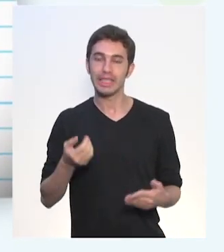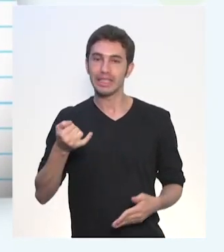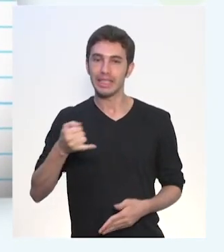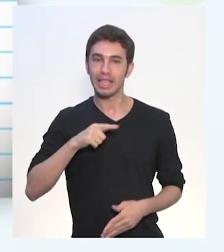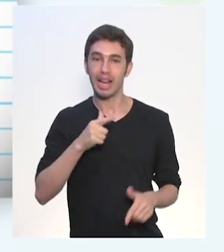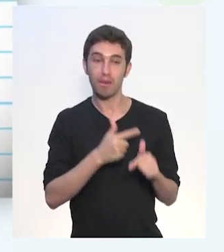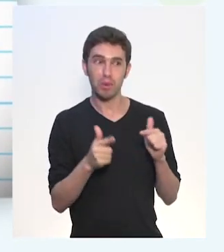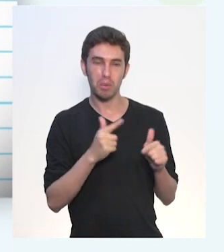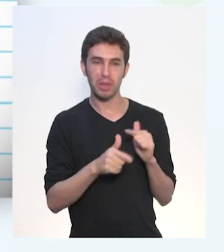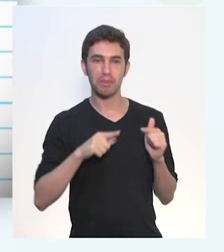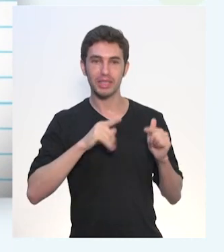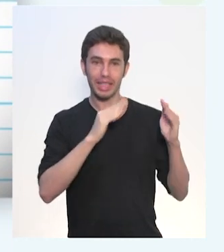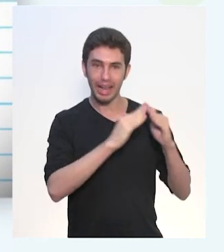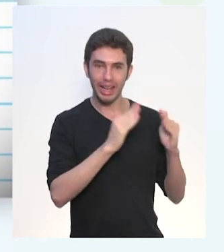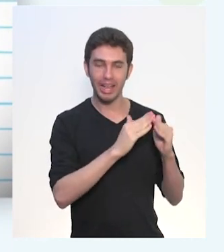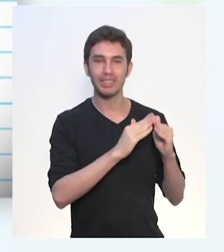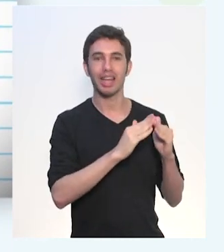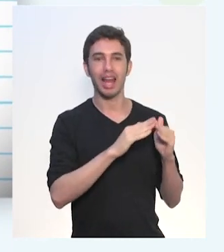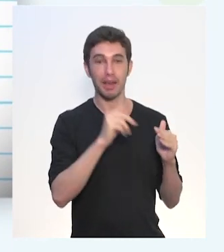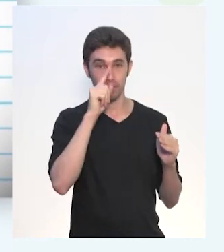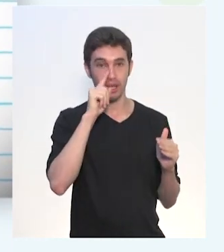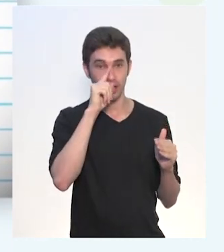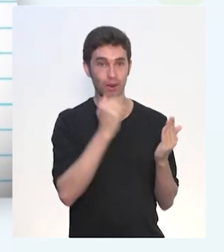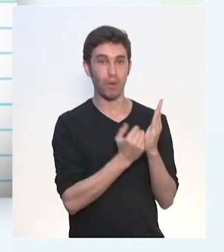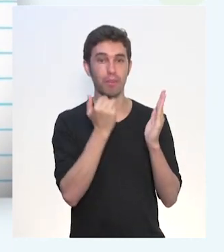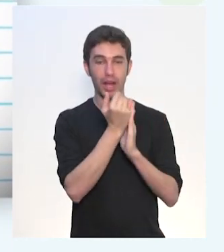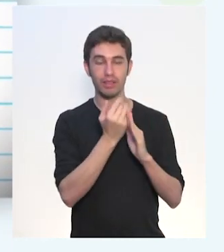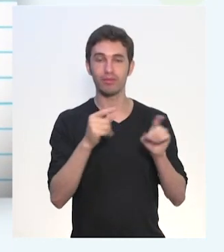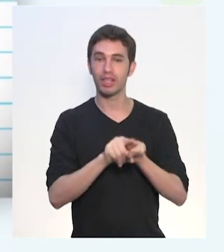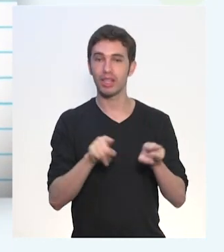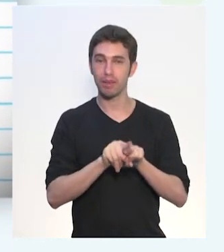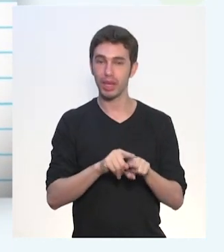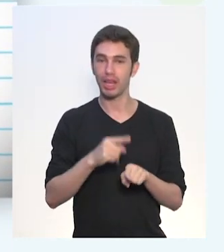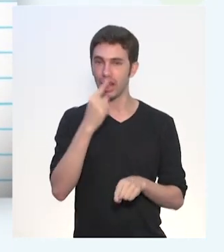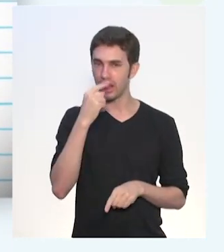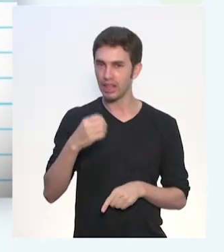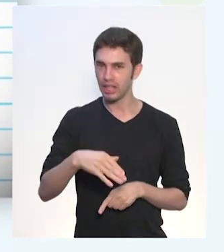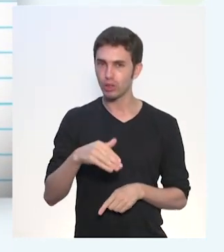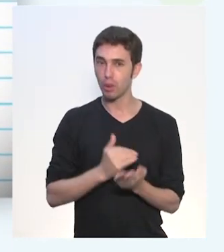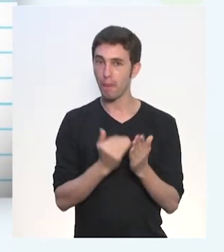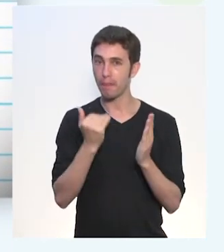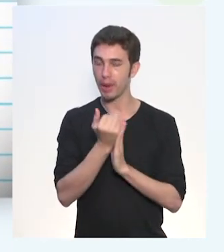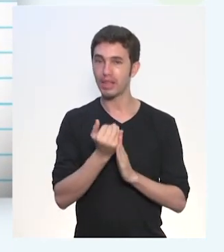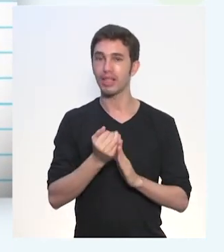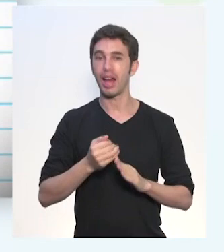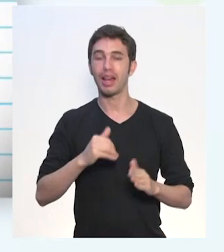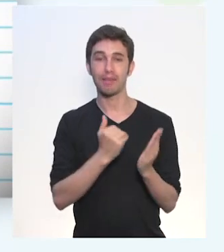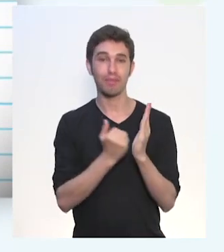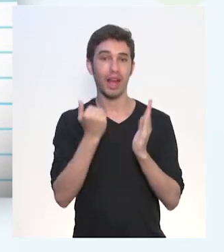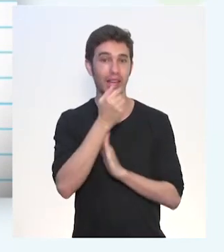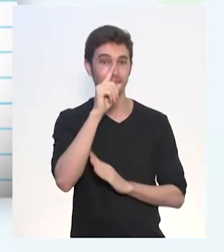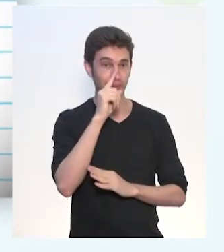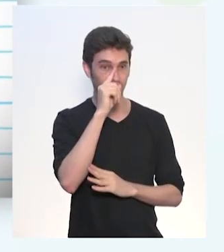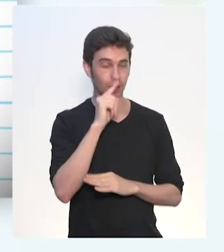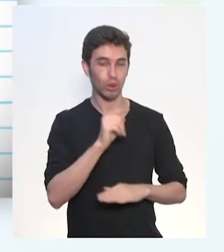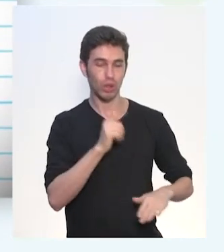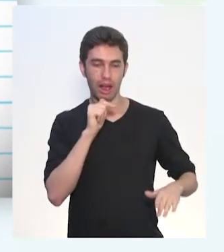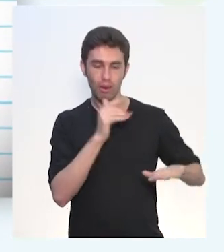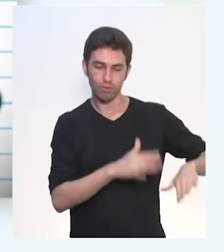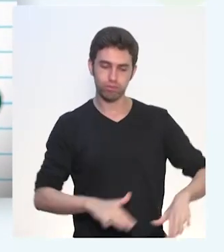gestão deficiente dos resíduos sólidos aumenta o risco de inundações e das doenças causadas pela contaminação da água. Em